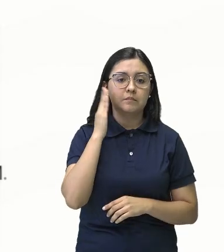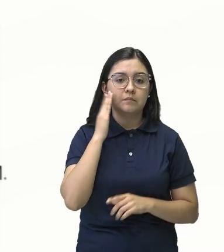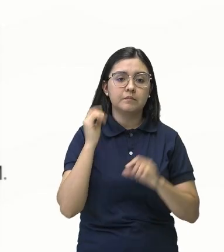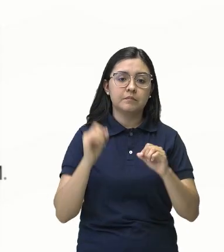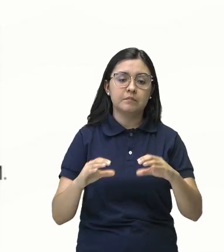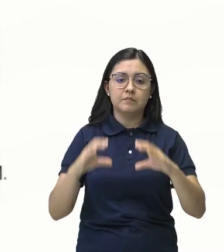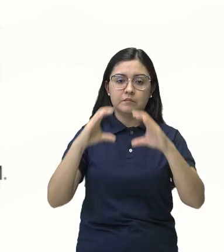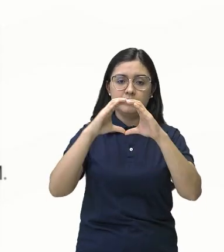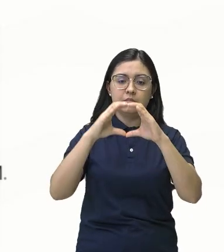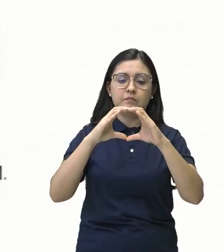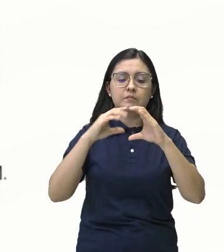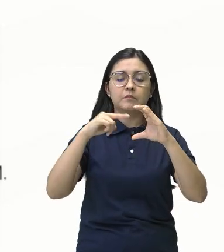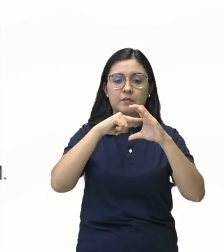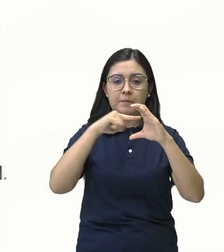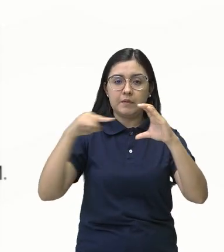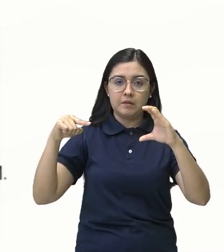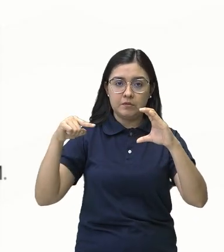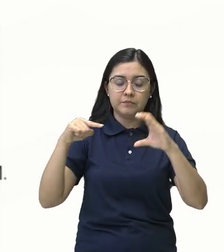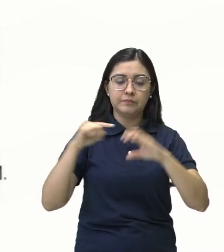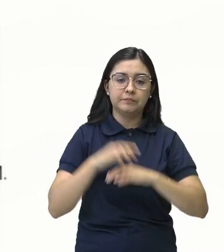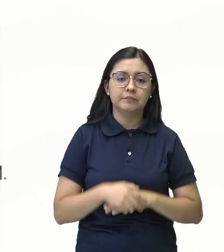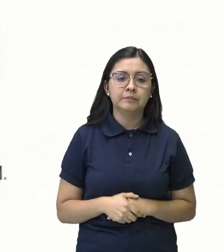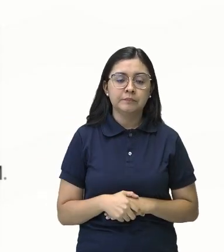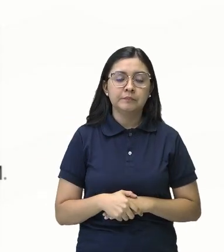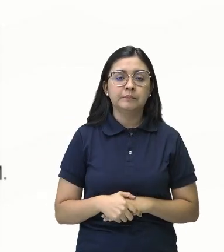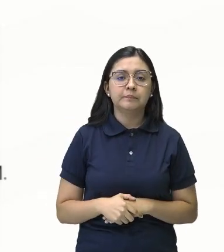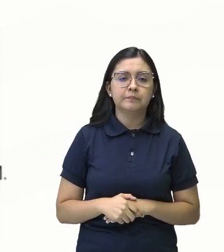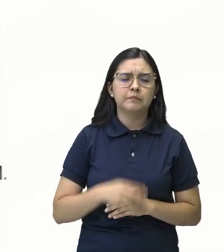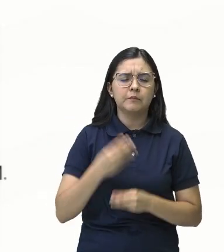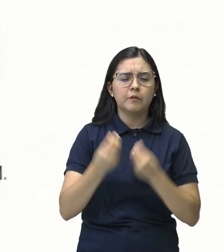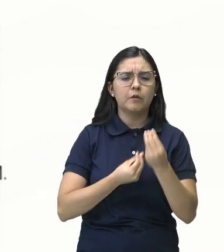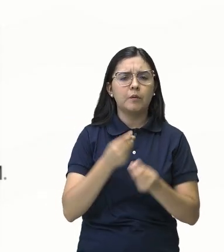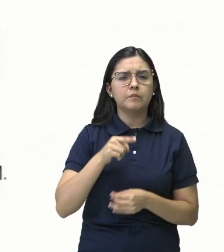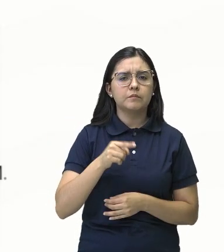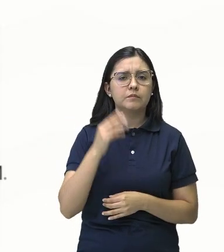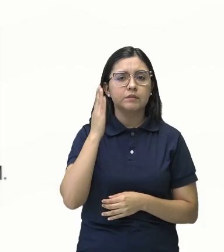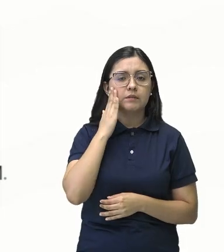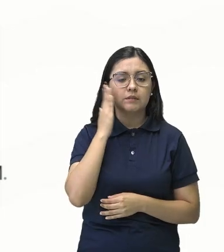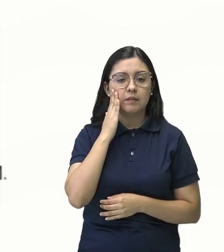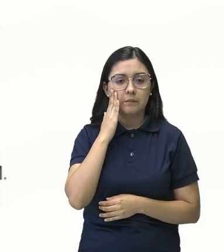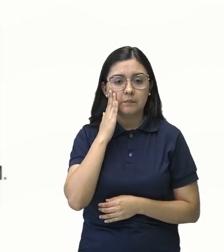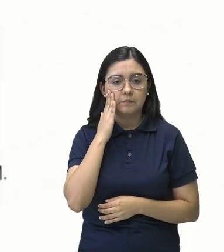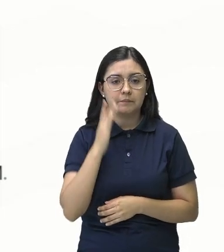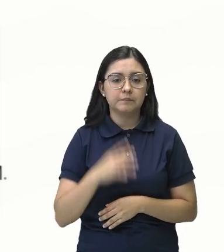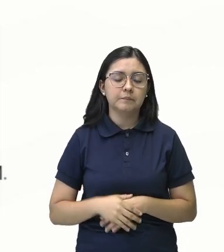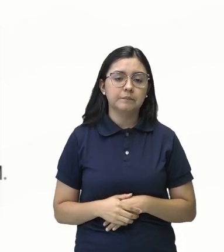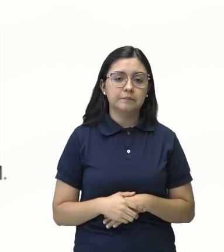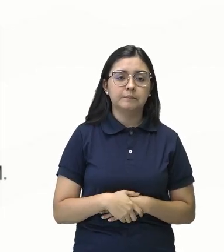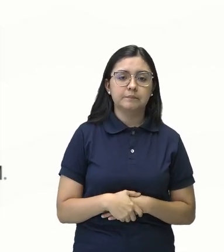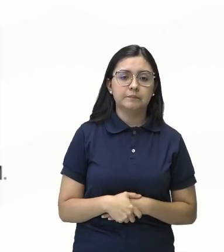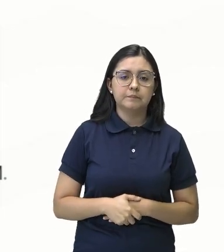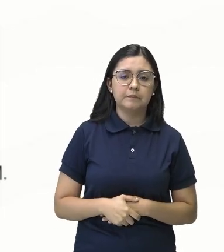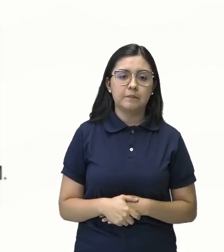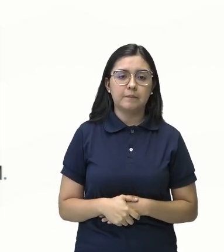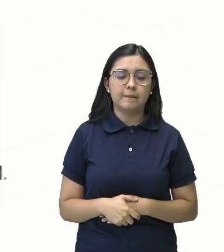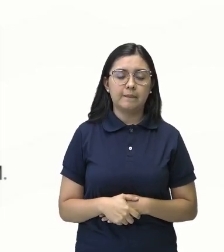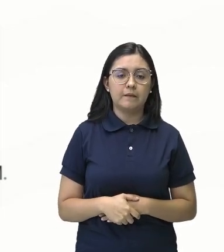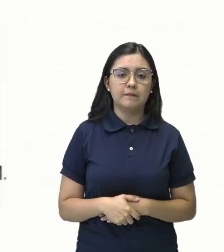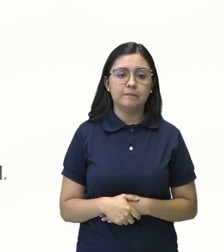partido exatamente na metade da metade. Professor, como é que o senhor sabe que aí está partido na metade da